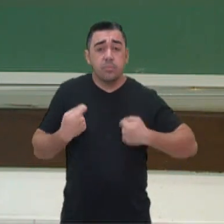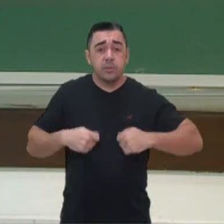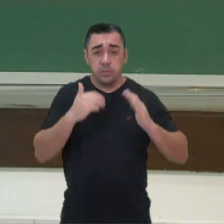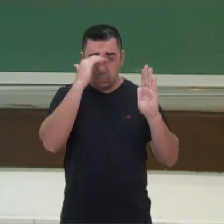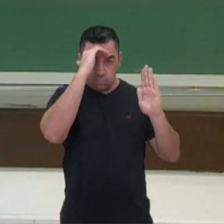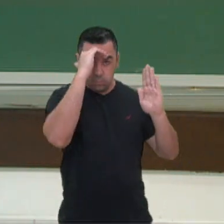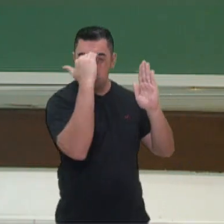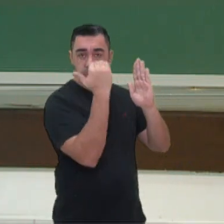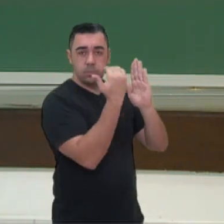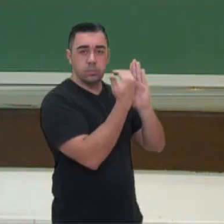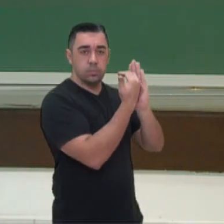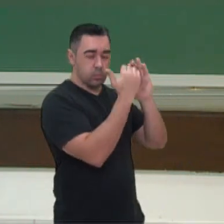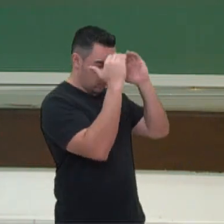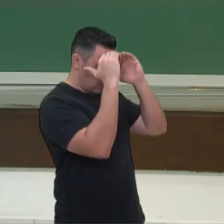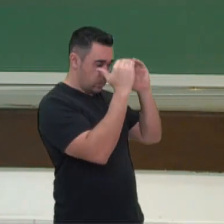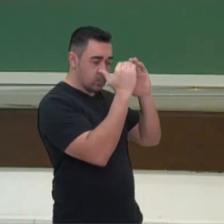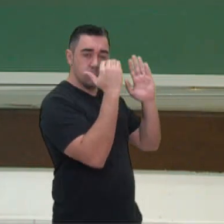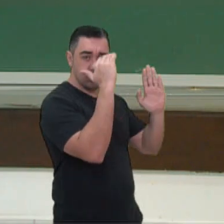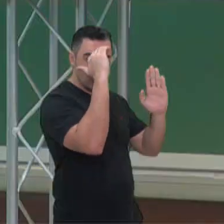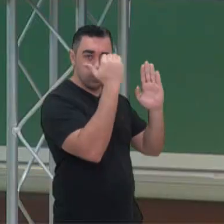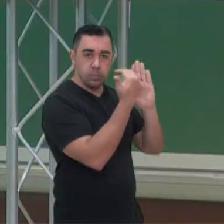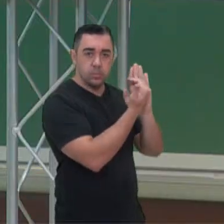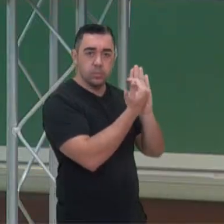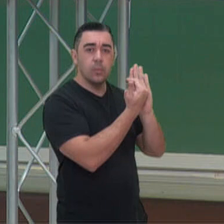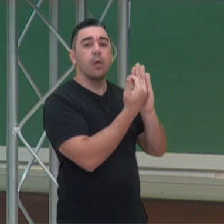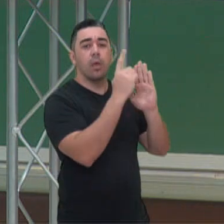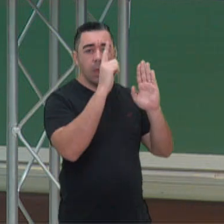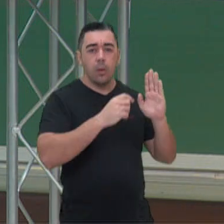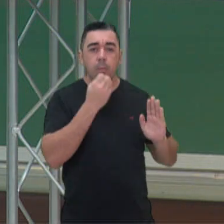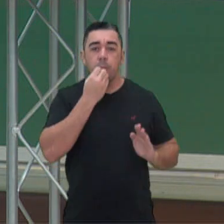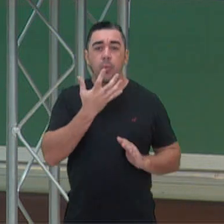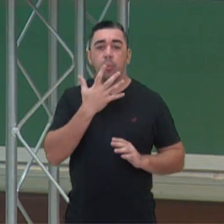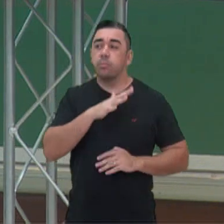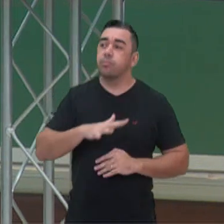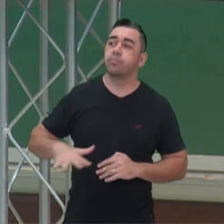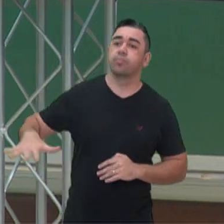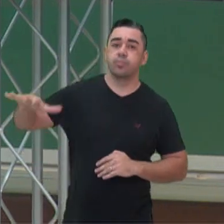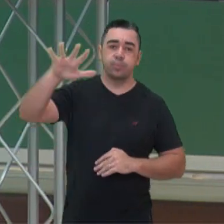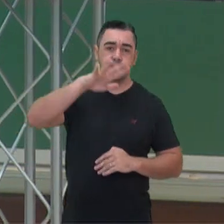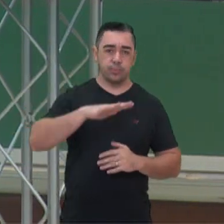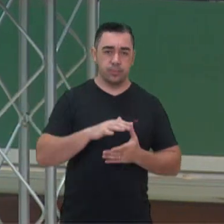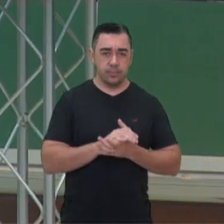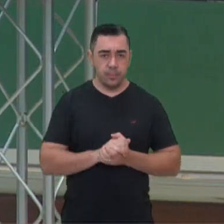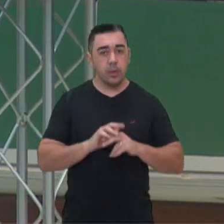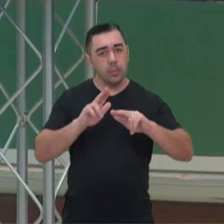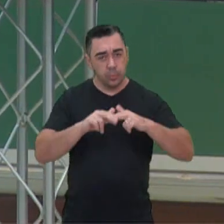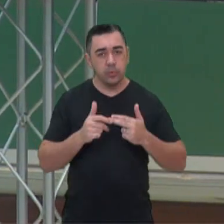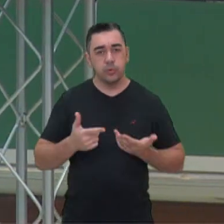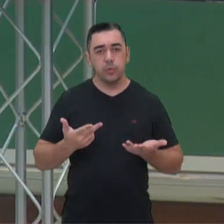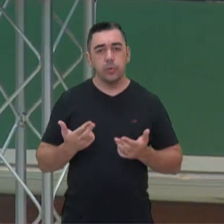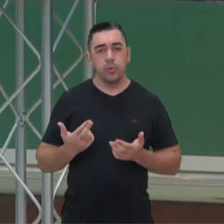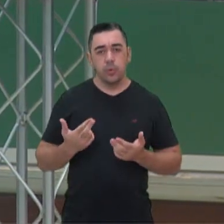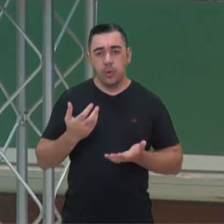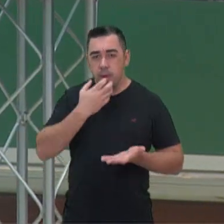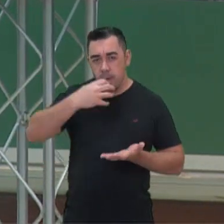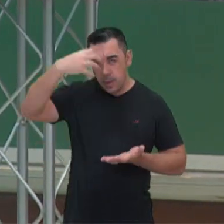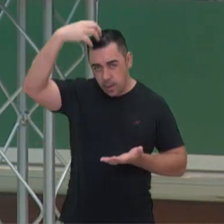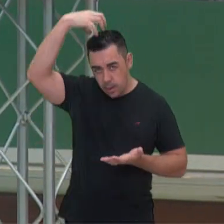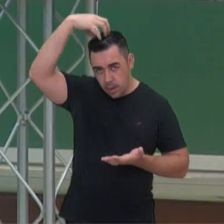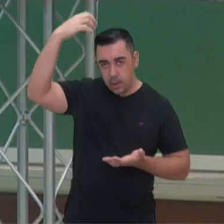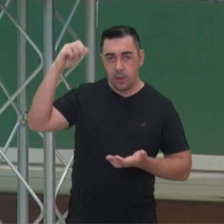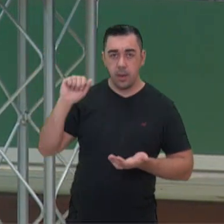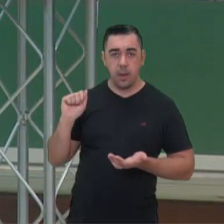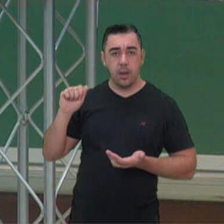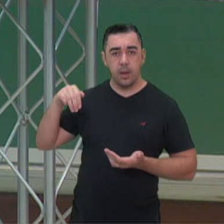concordo, mas elas beneficiam o conjunto. E este código do rei